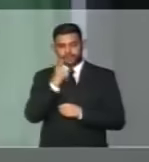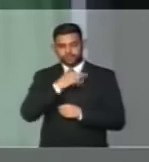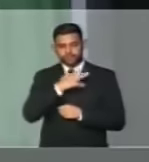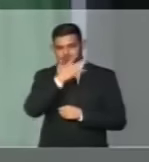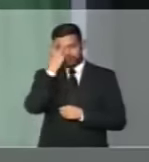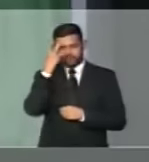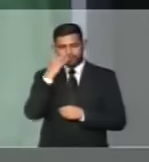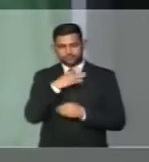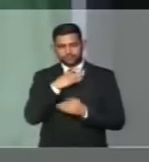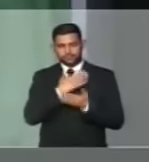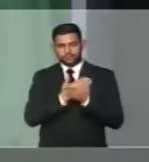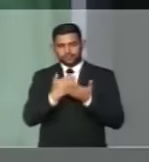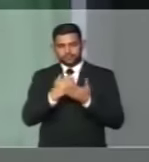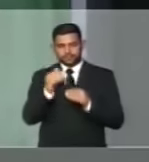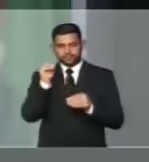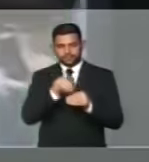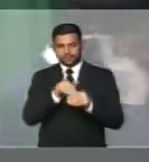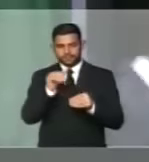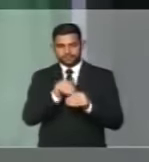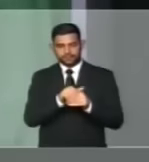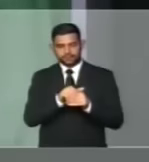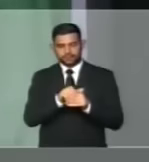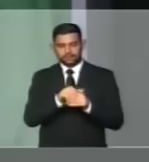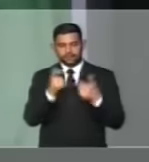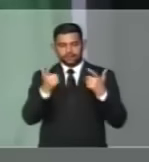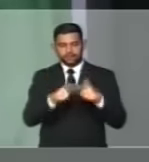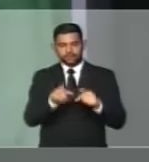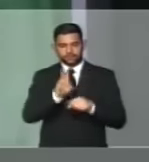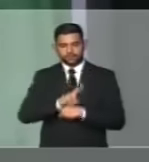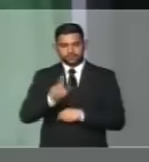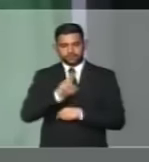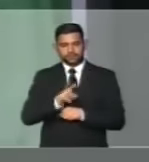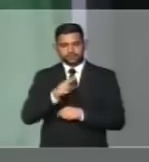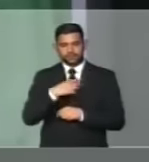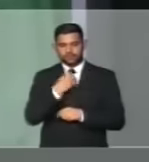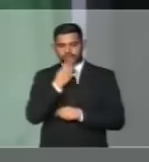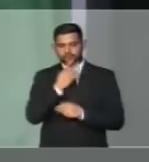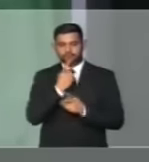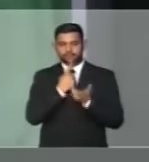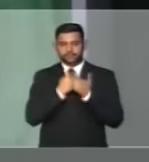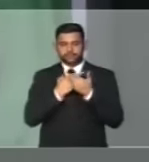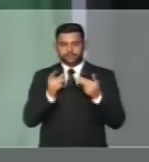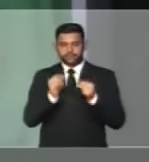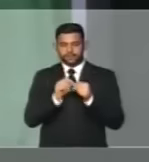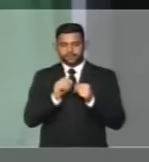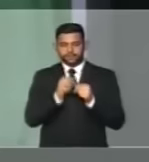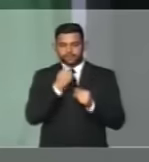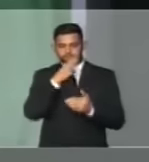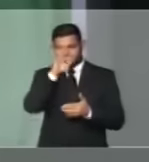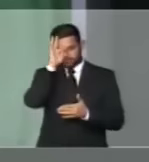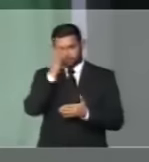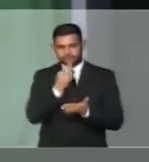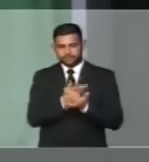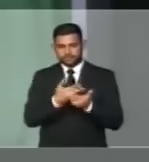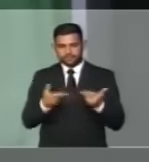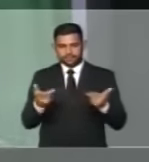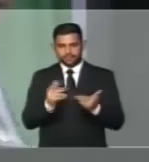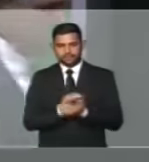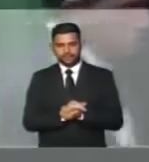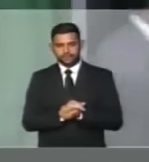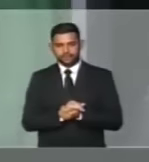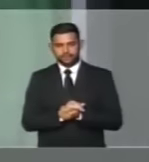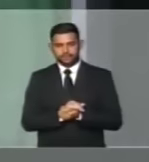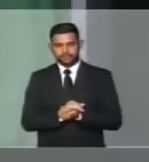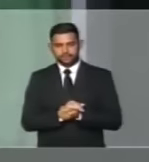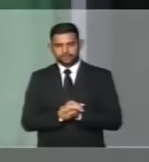um processo eleitoral onde se utilizou a boa vontade, a boa fé dos brasileiros.